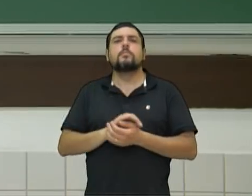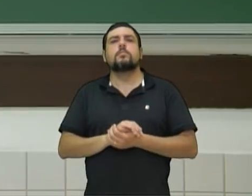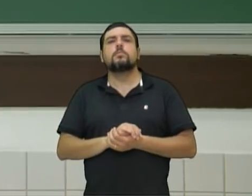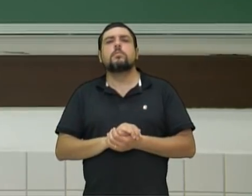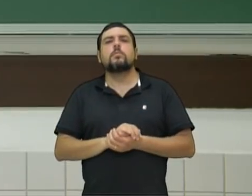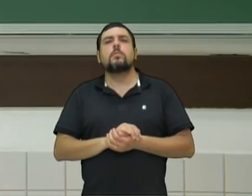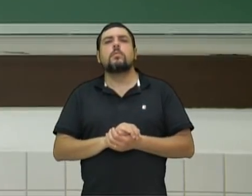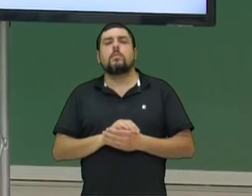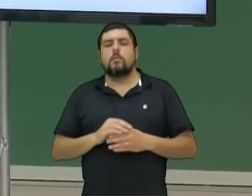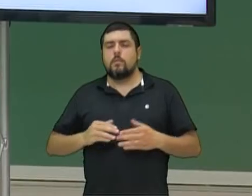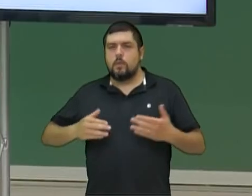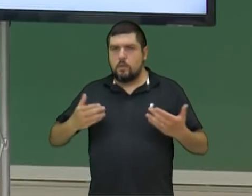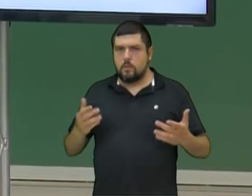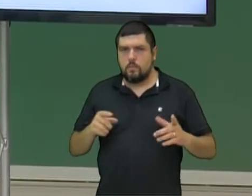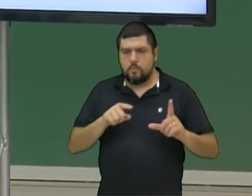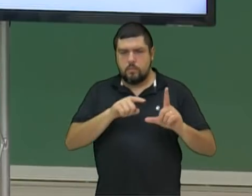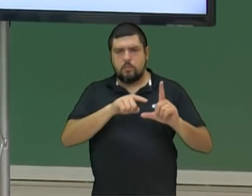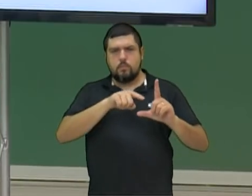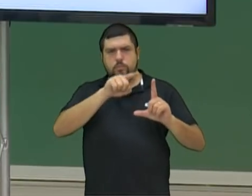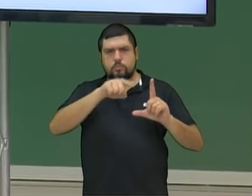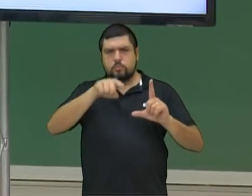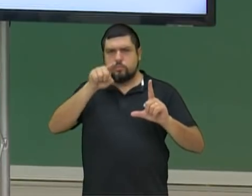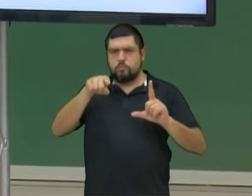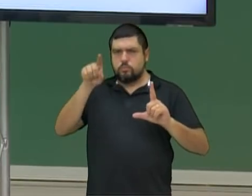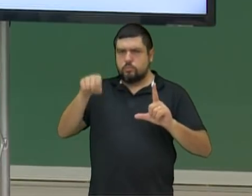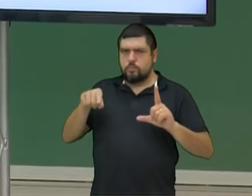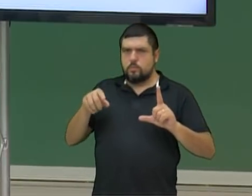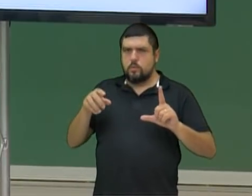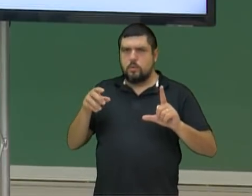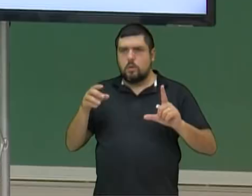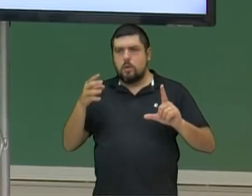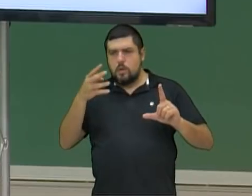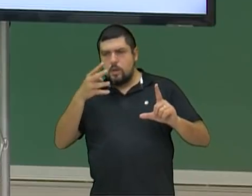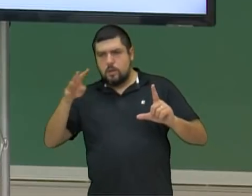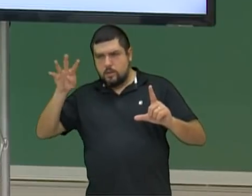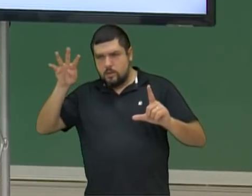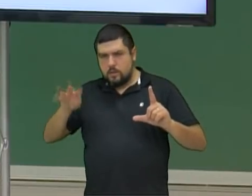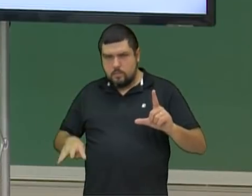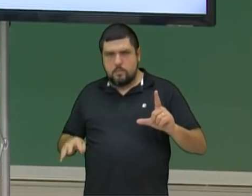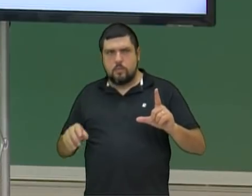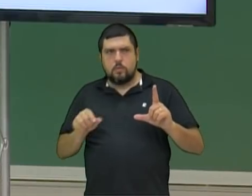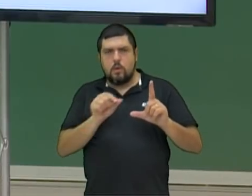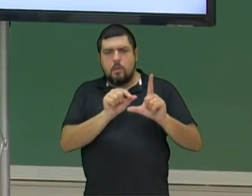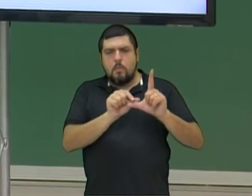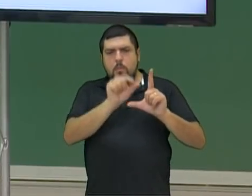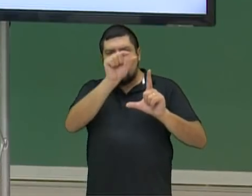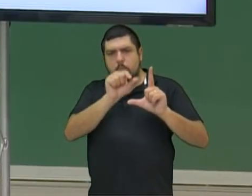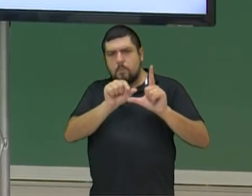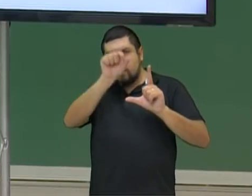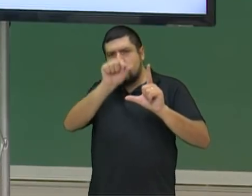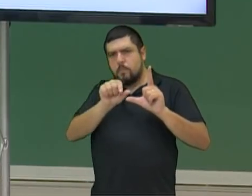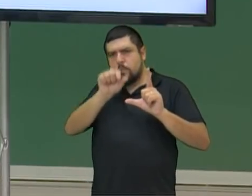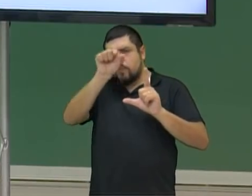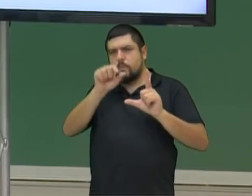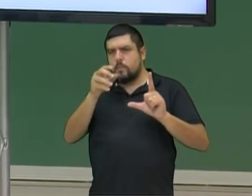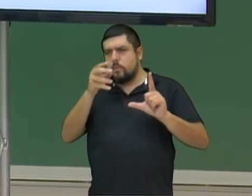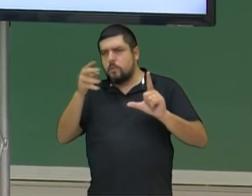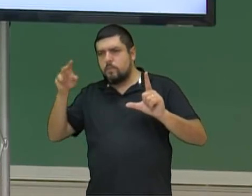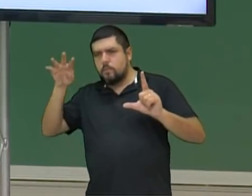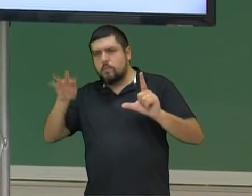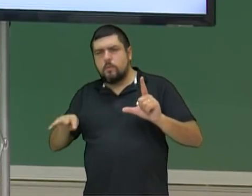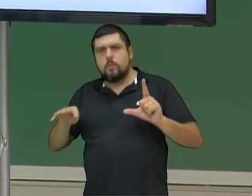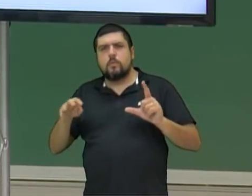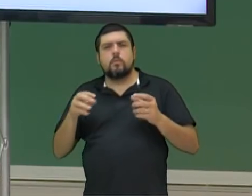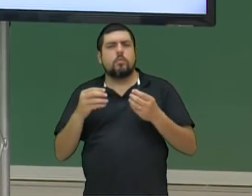gráficos e tabelas. Mas, e os gráficos? Onde que a gente entra com os gráficos e tabela? Ele é uma forma melhor